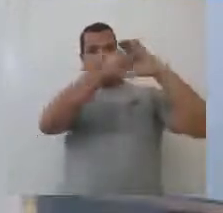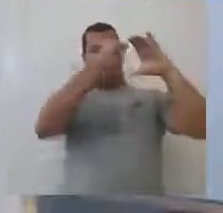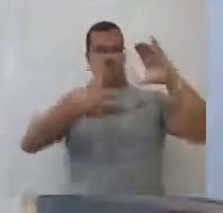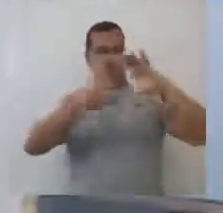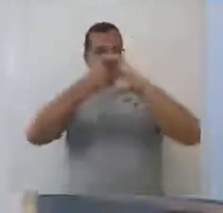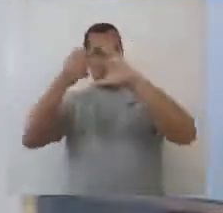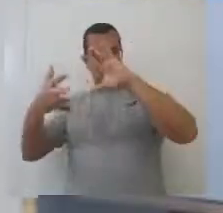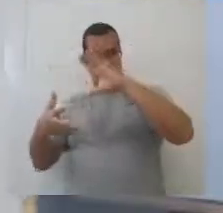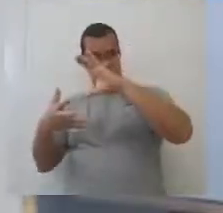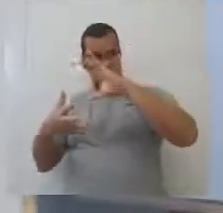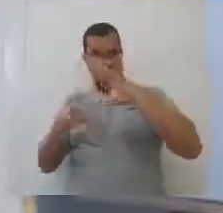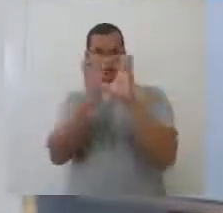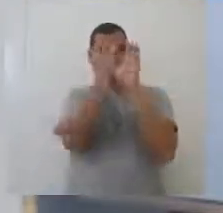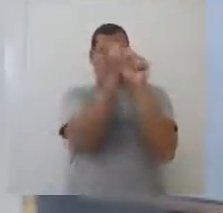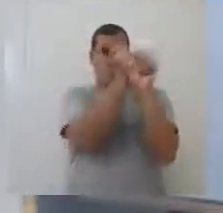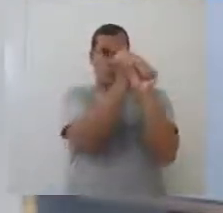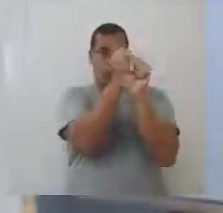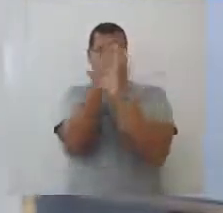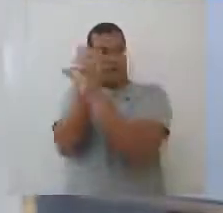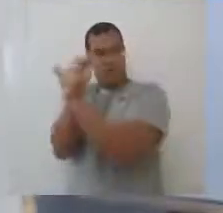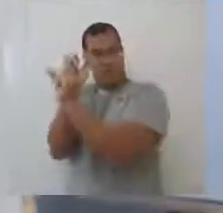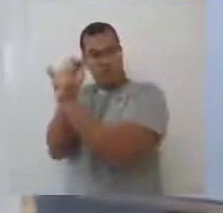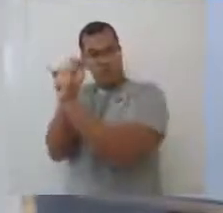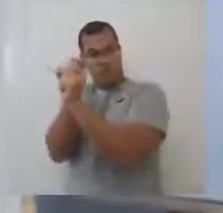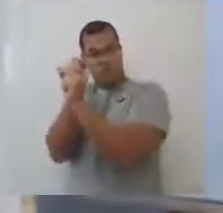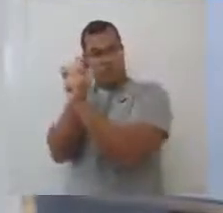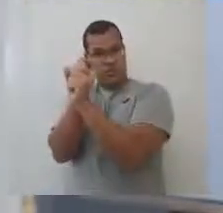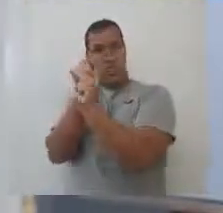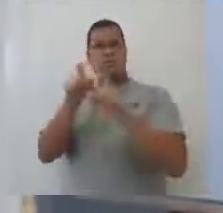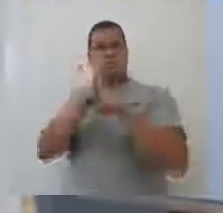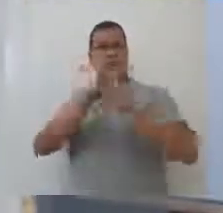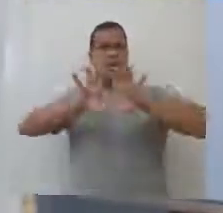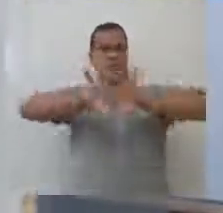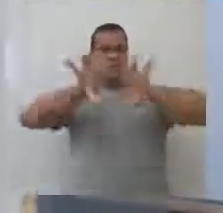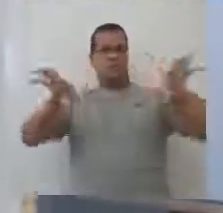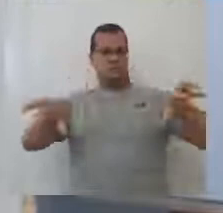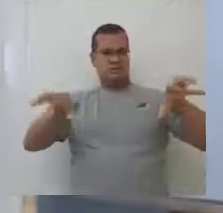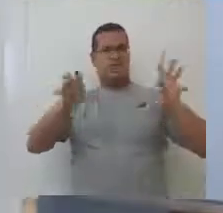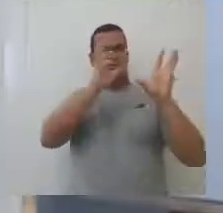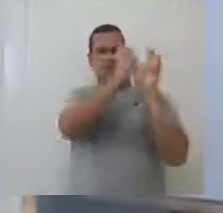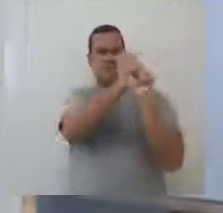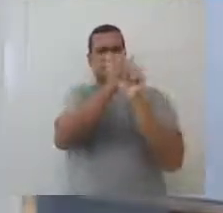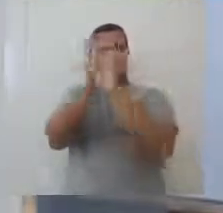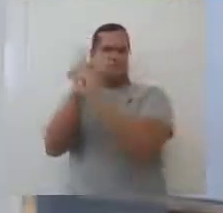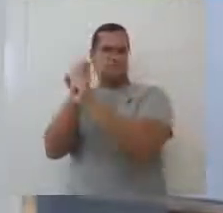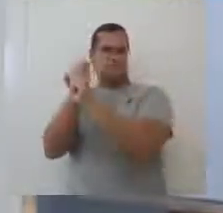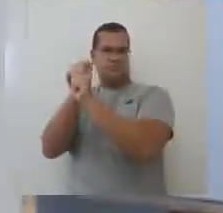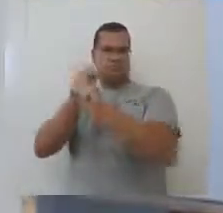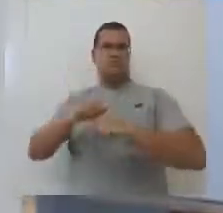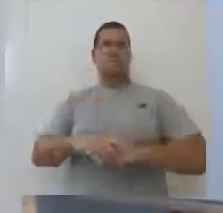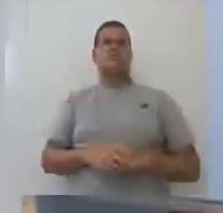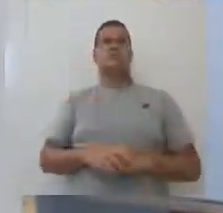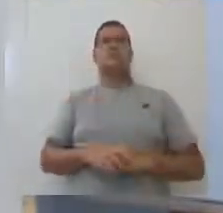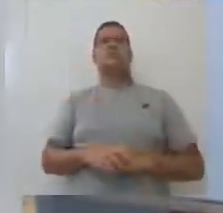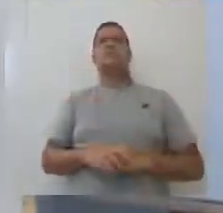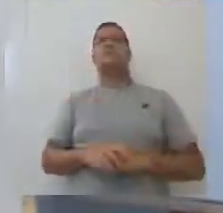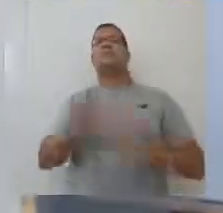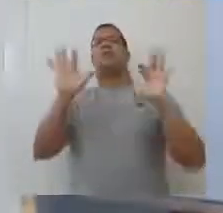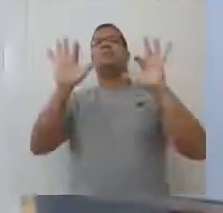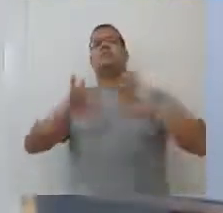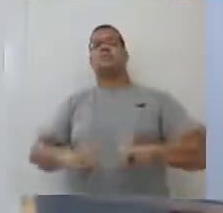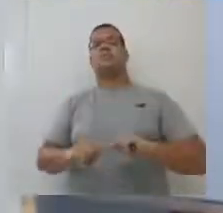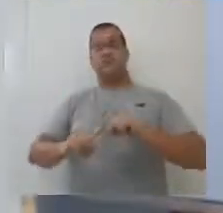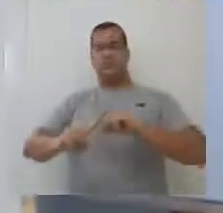características, calcula as possibilidades de forma separada. Tu calcula as possibilidades de forma separada. E por último,